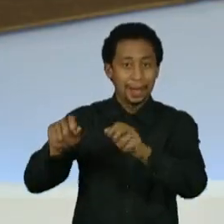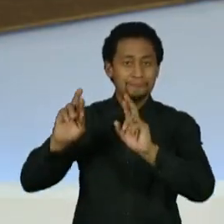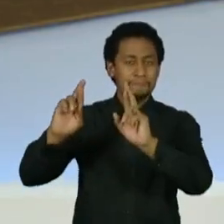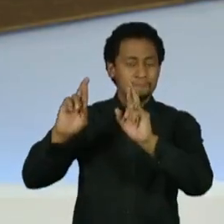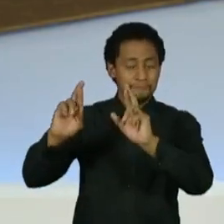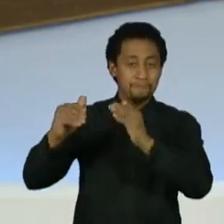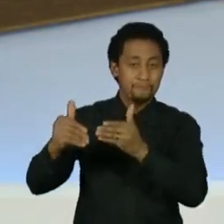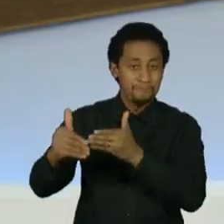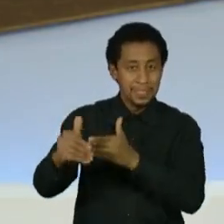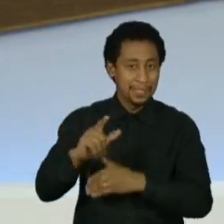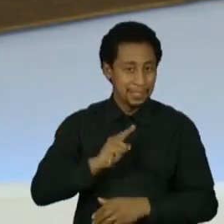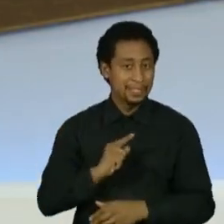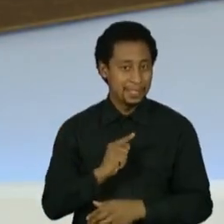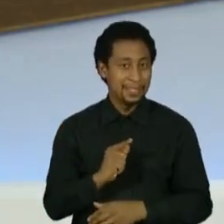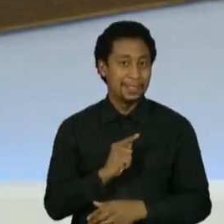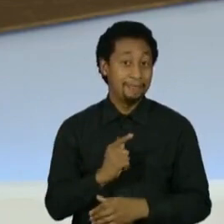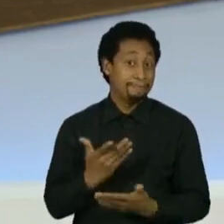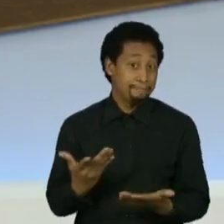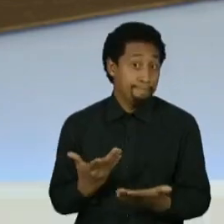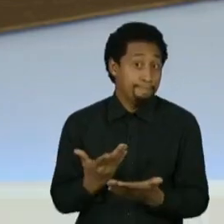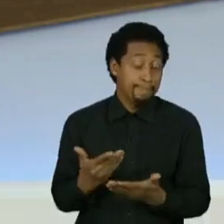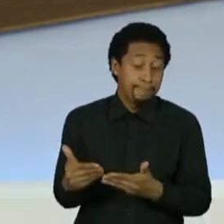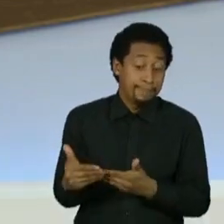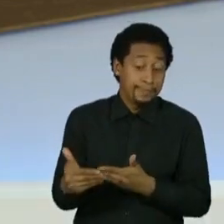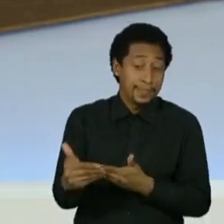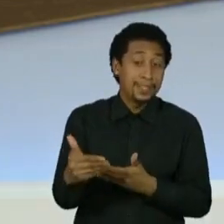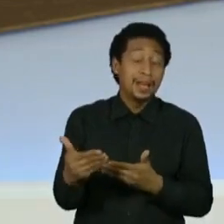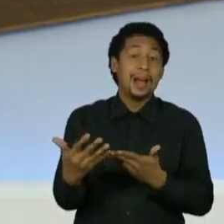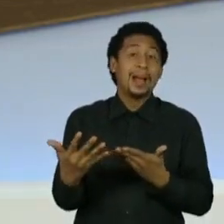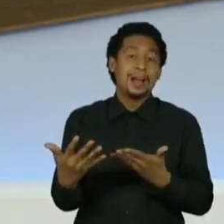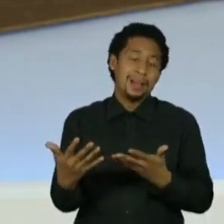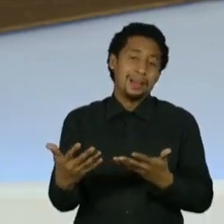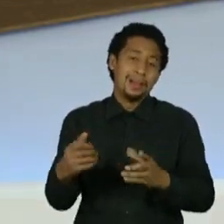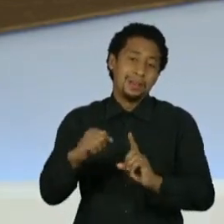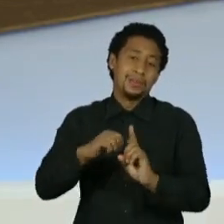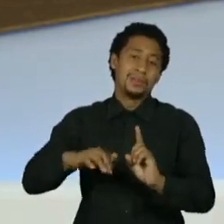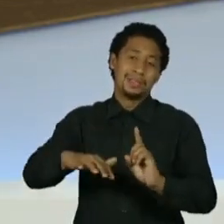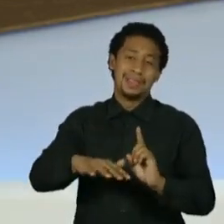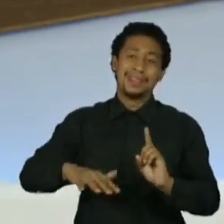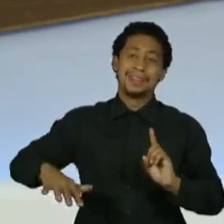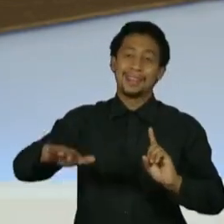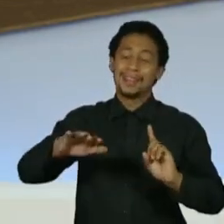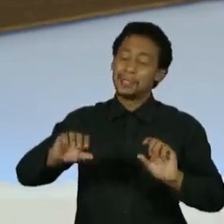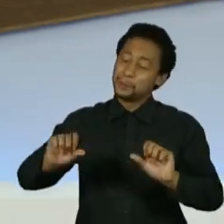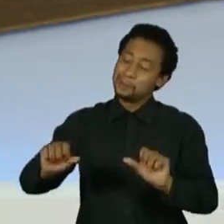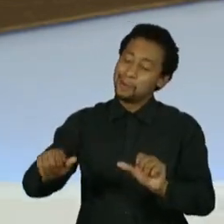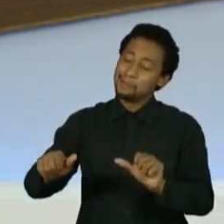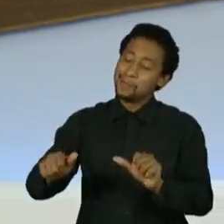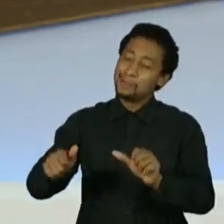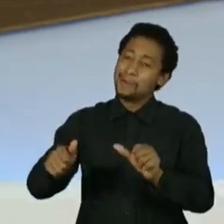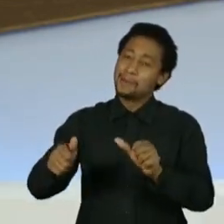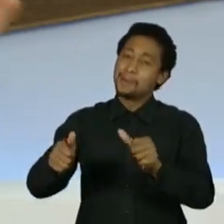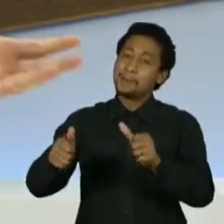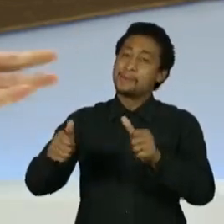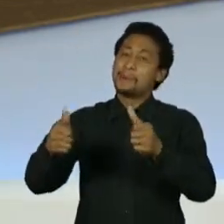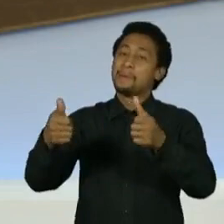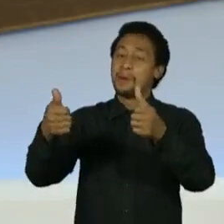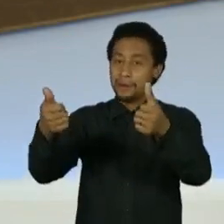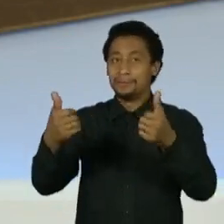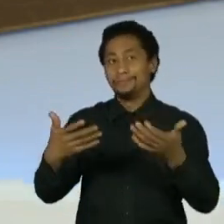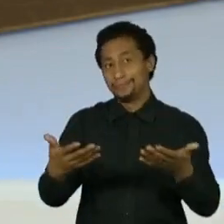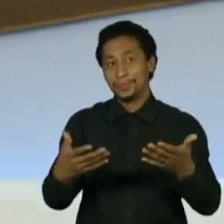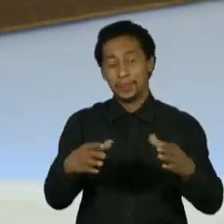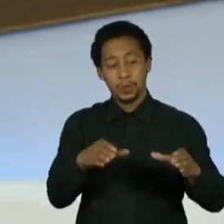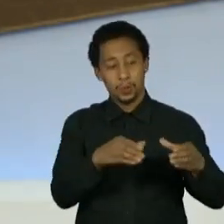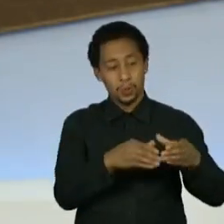expectativa, inclusive, que viveríamos um processo civilizatório, né? Que as instituições iriam se controlar, né? A